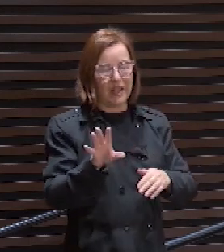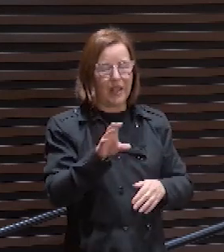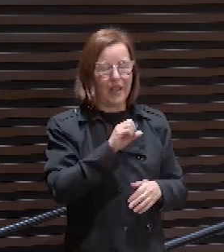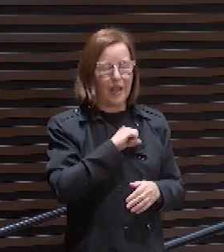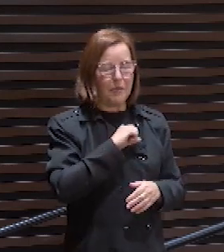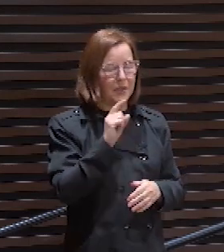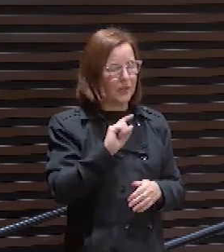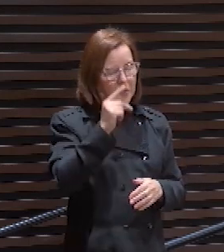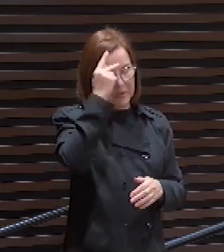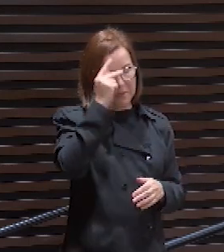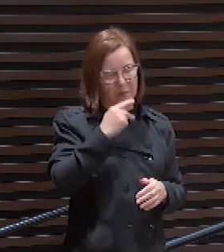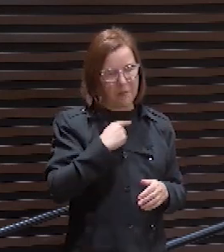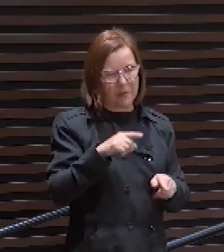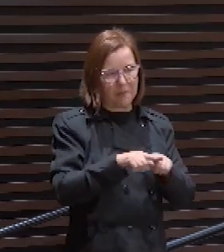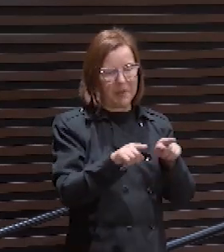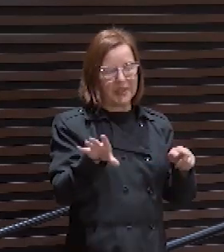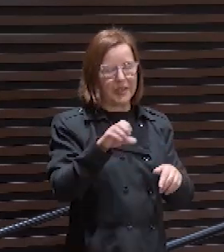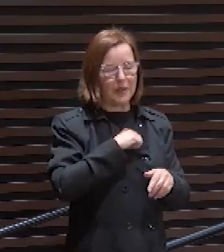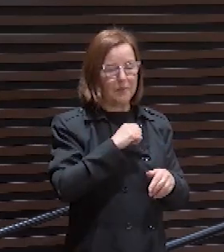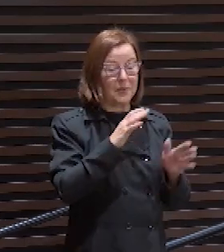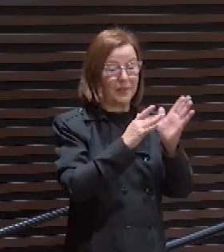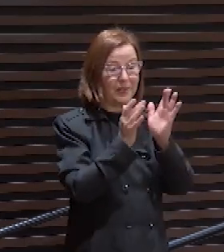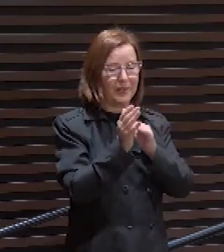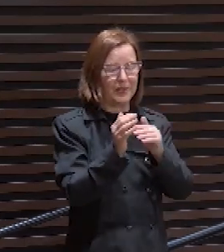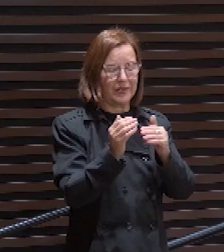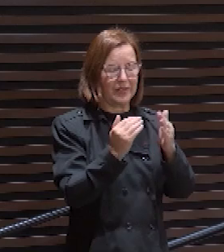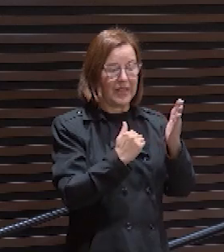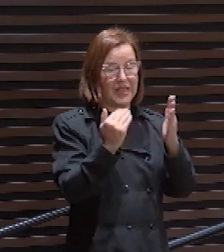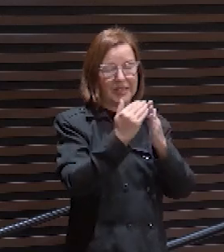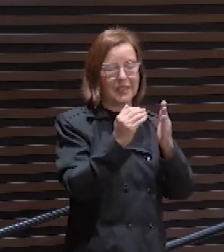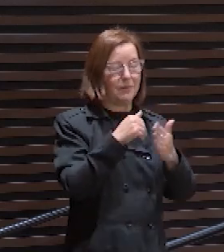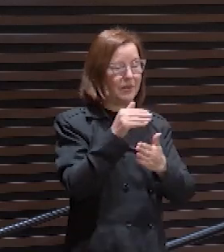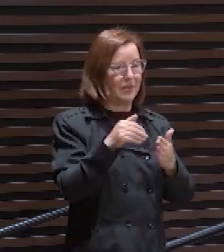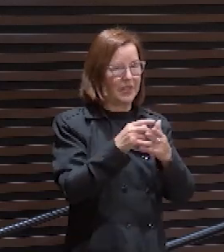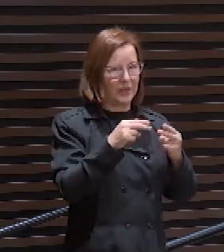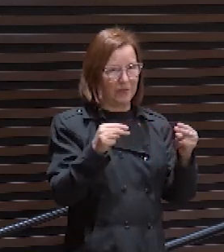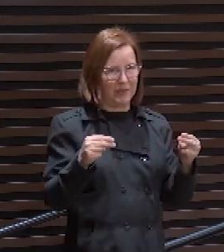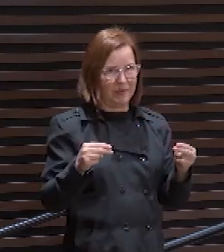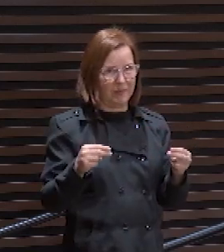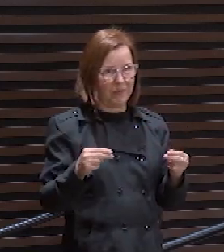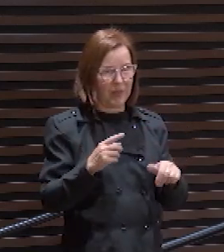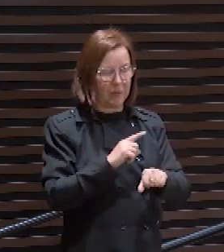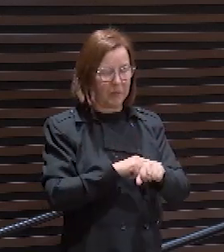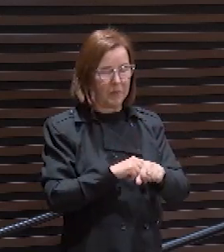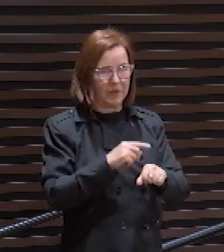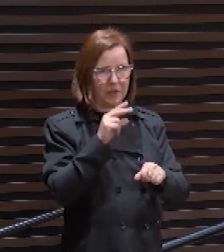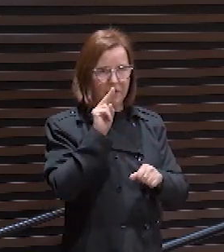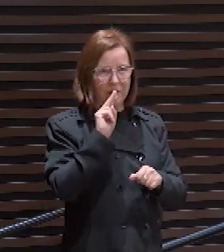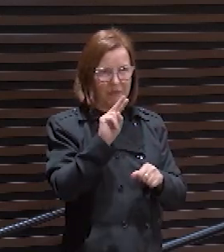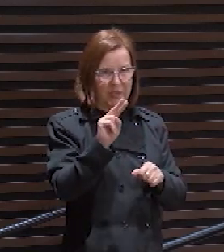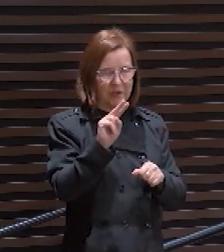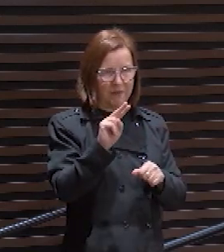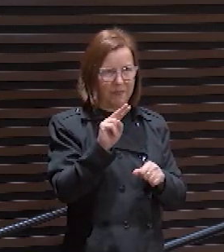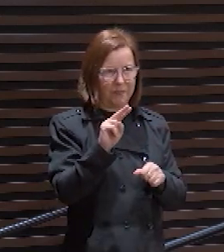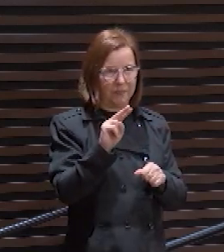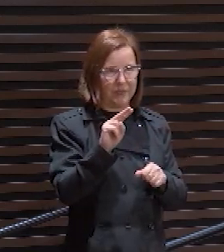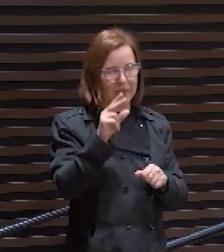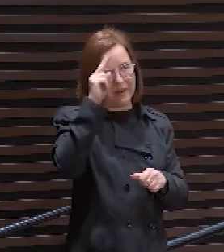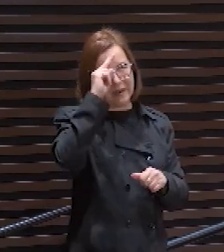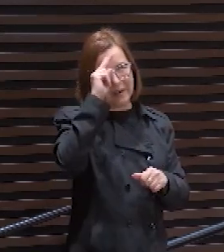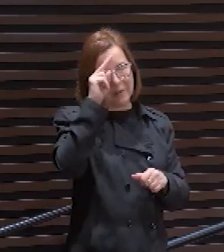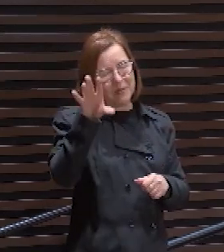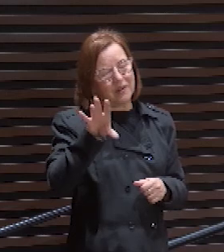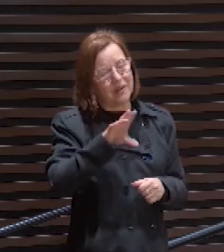amando a Jesus acima de todas as coisas. E quando eu olho para isso, eu sou relembrado sobre como que o amor de